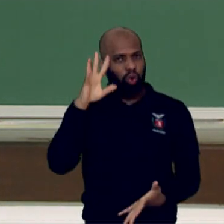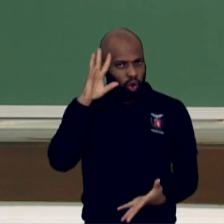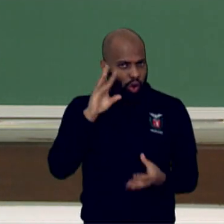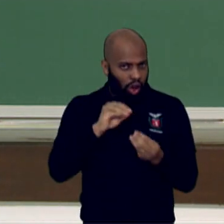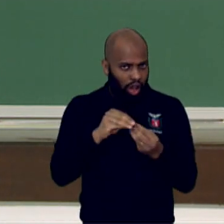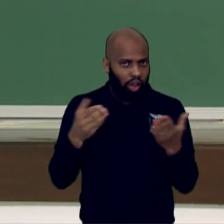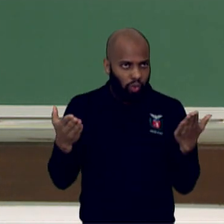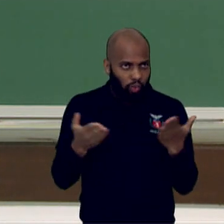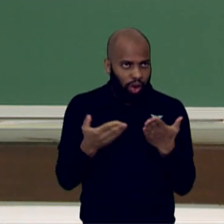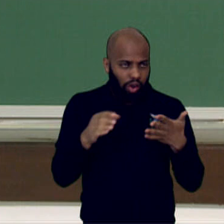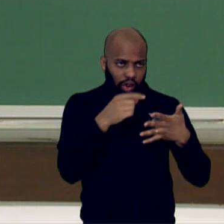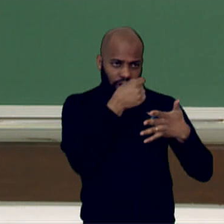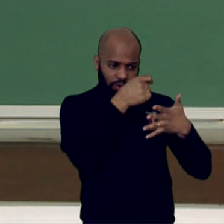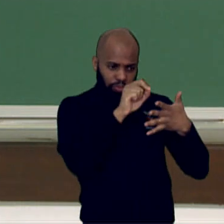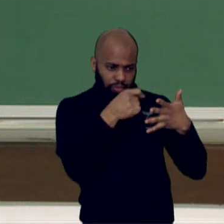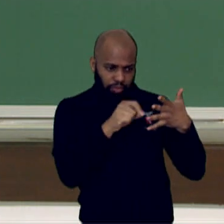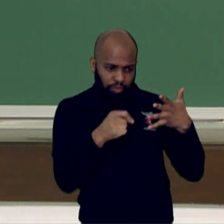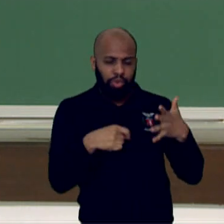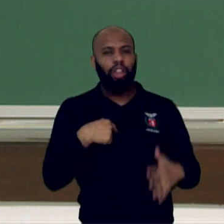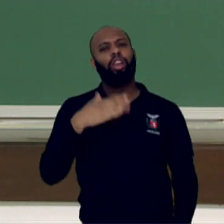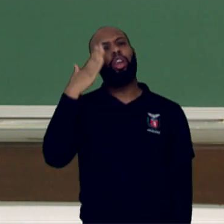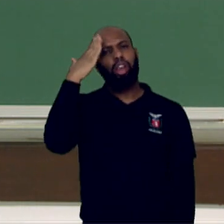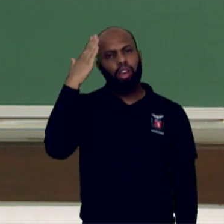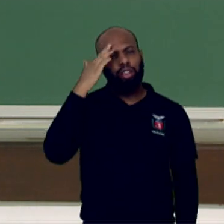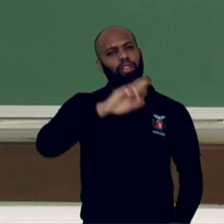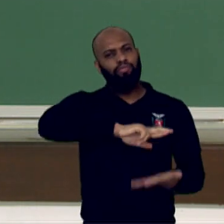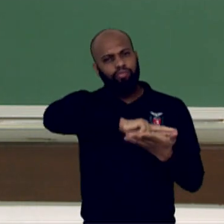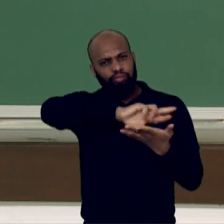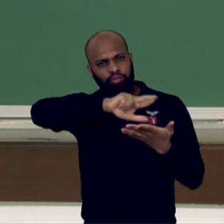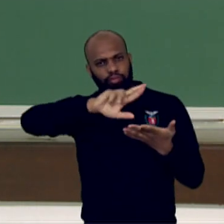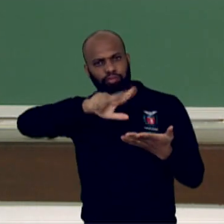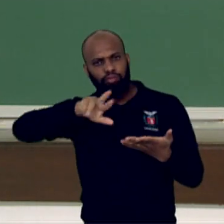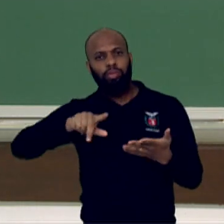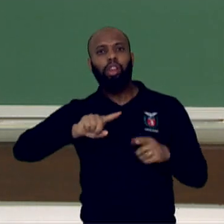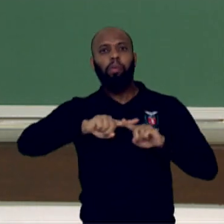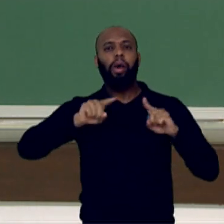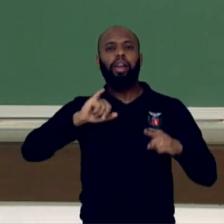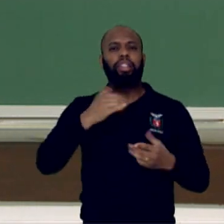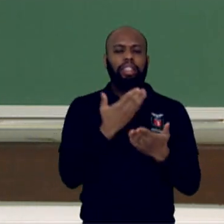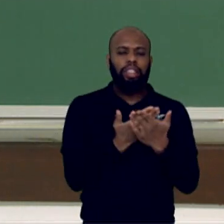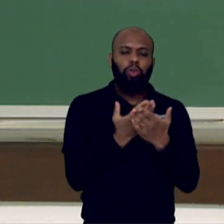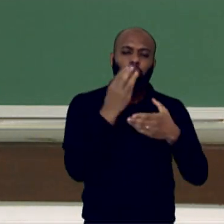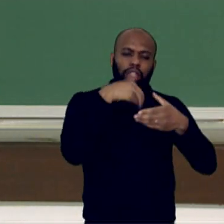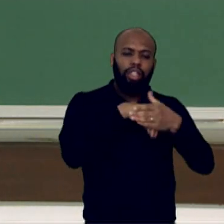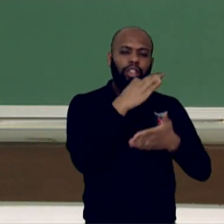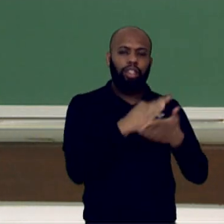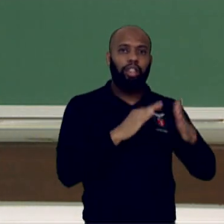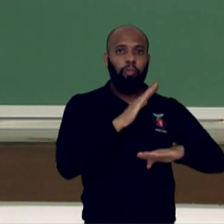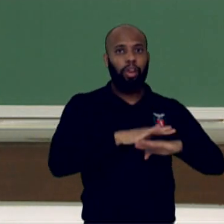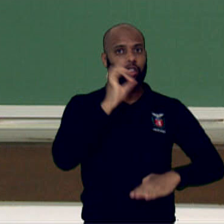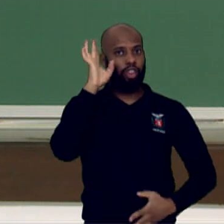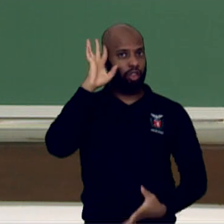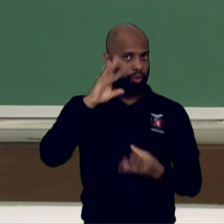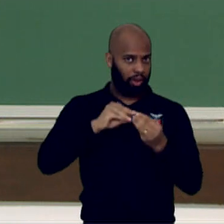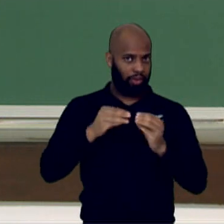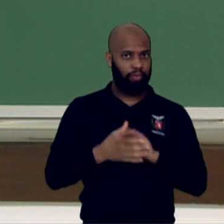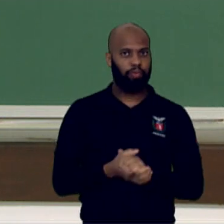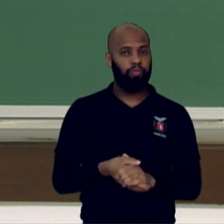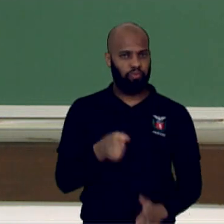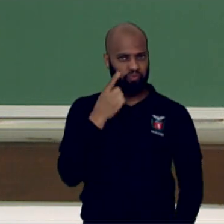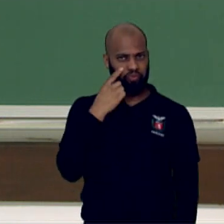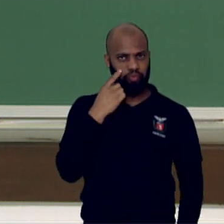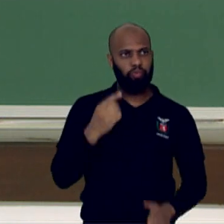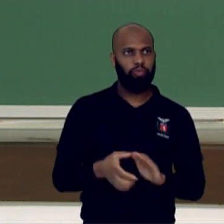Compreenderam aqui esses elementos? Eu sei que são muitos elementos, mas quando a gente vê dentro do texto, fica mais fácil de compreender. Querem